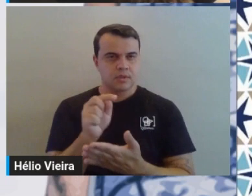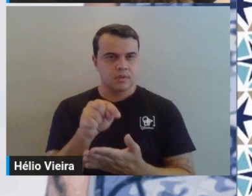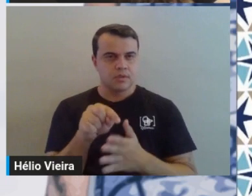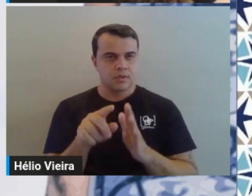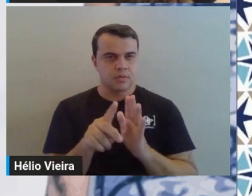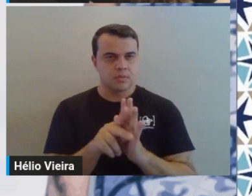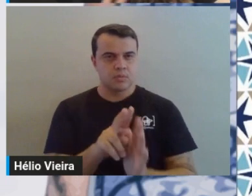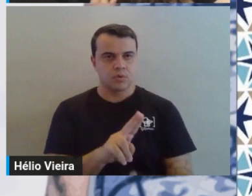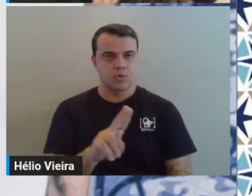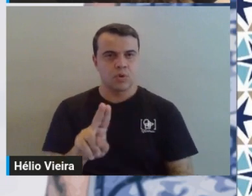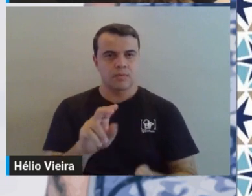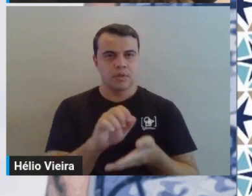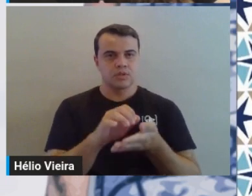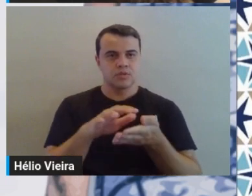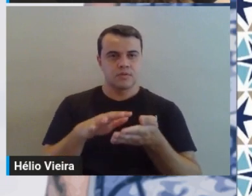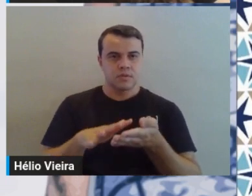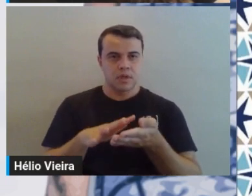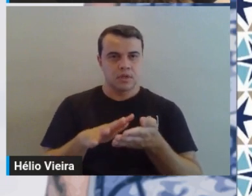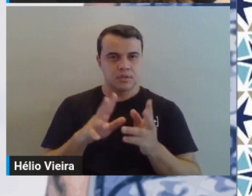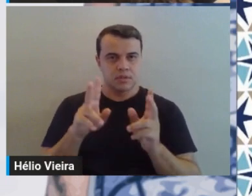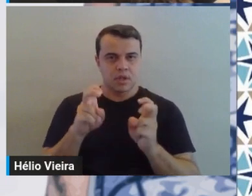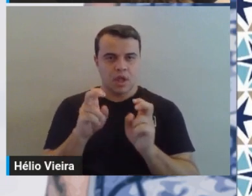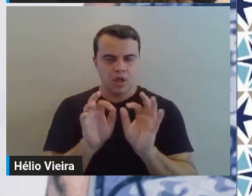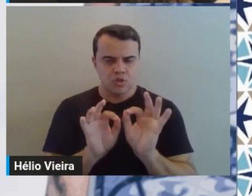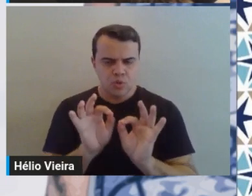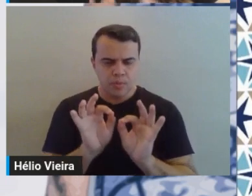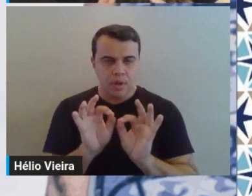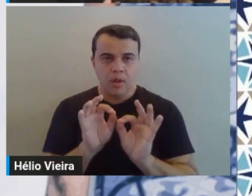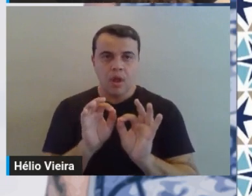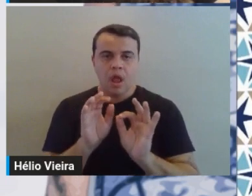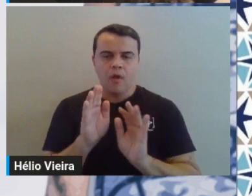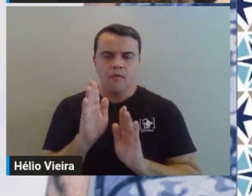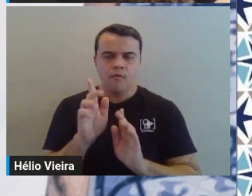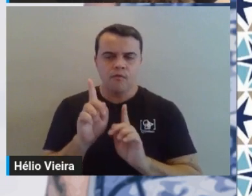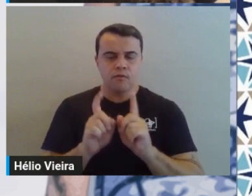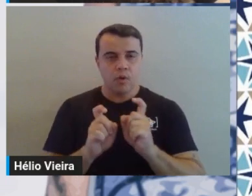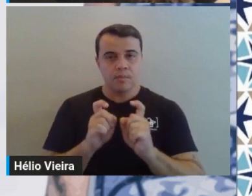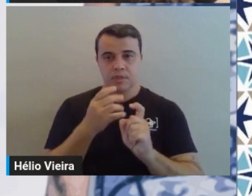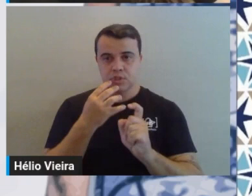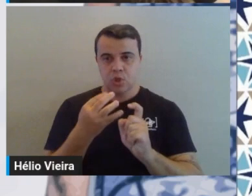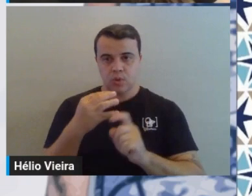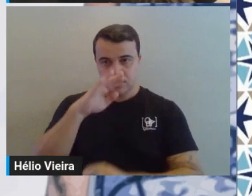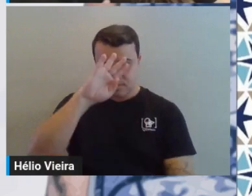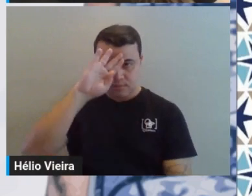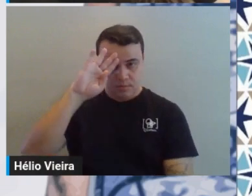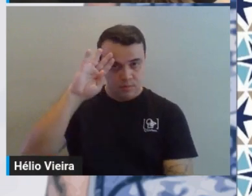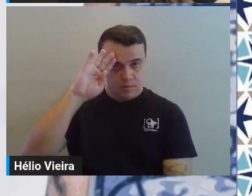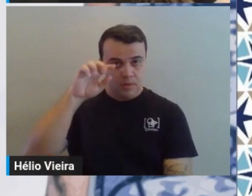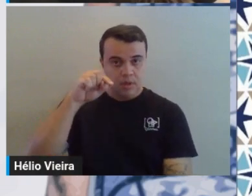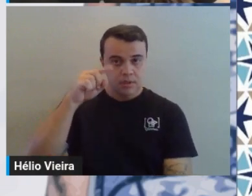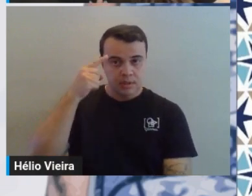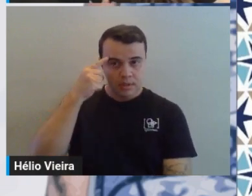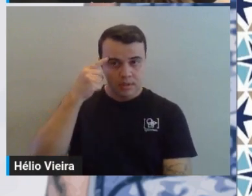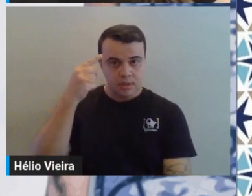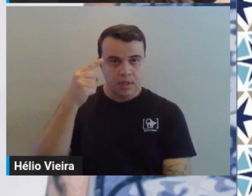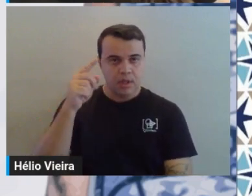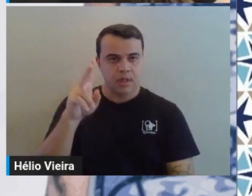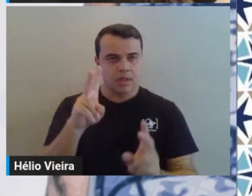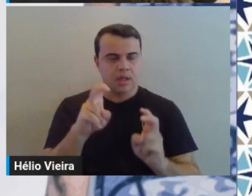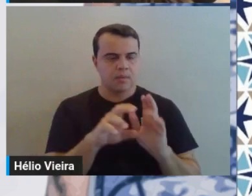o nome da atividade seria Descobrindo Formas e Cores na Pampulha. E a ideia é introduzir esse conceito